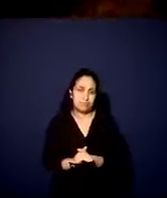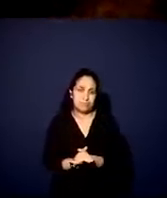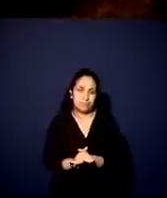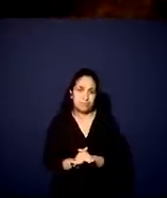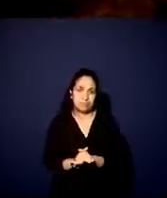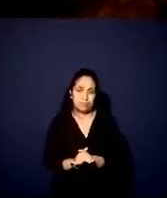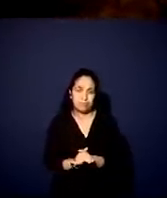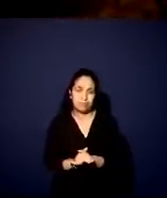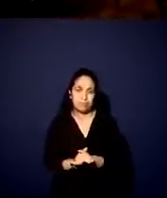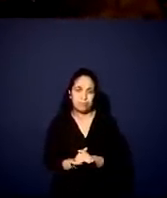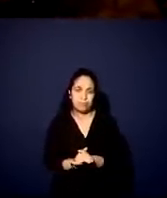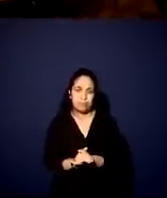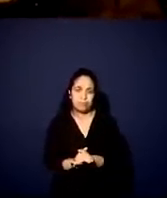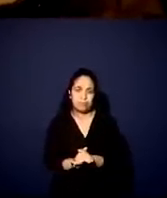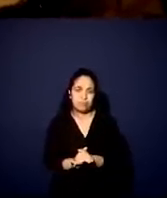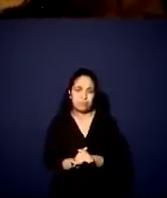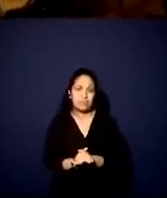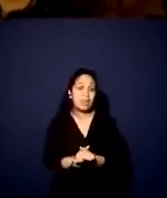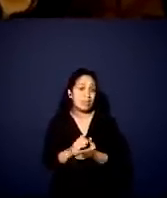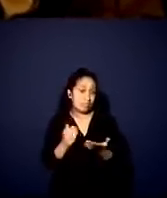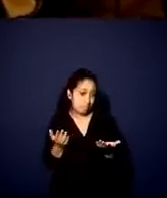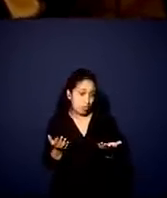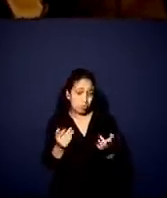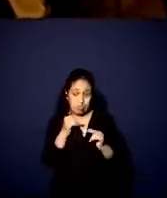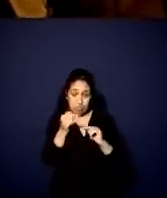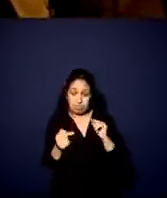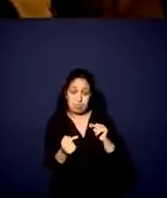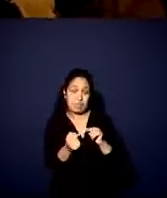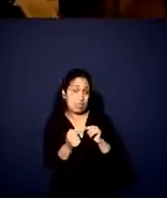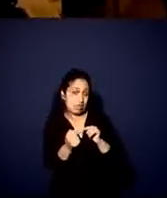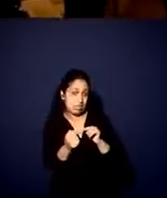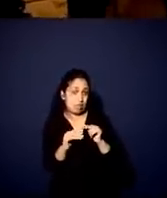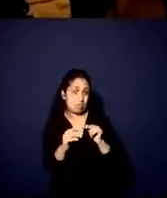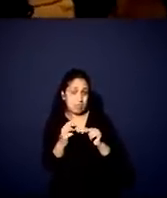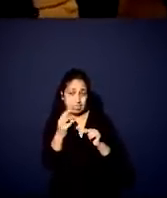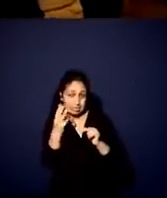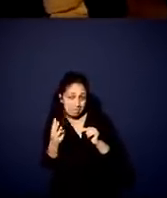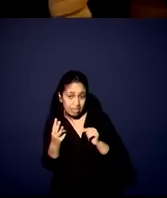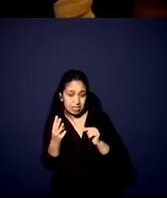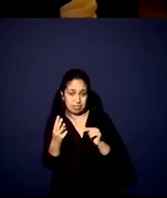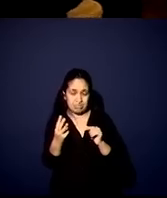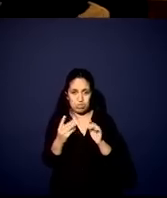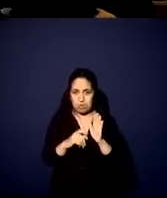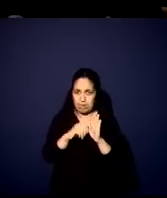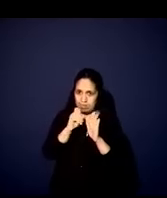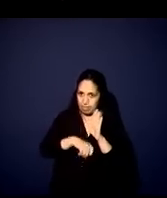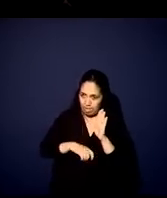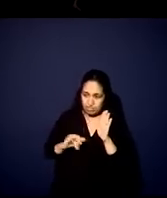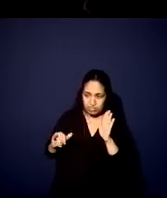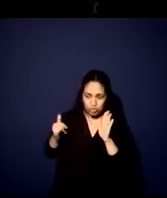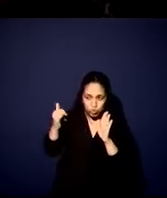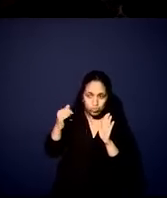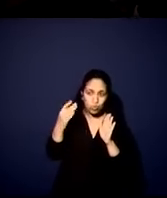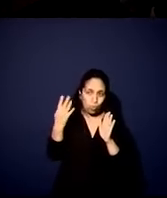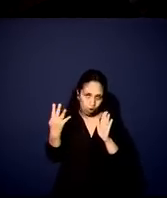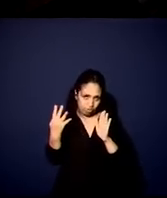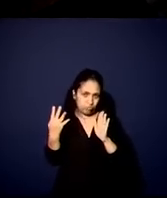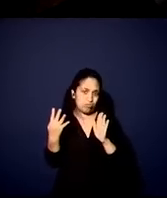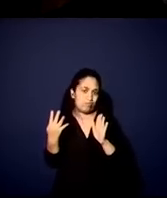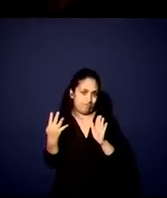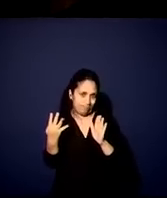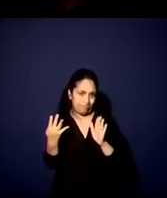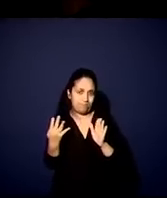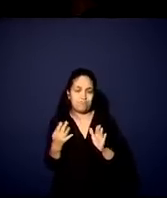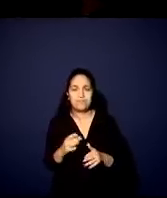é isso uma meta em torno de três e uma taxa de juro neutro em torno de 4 então a gente tem aqui